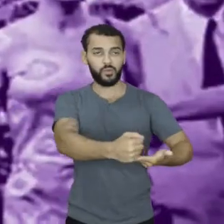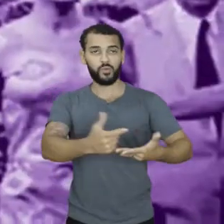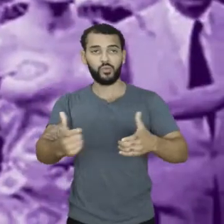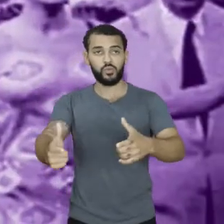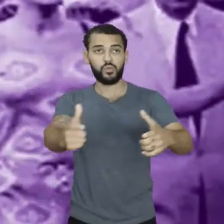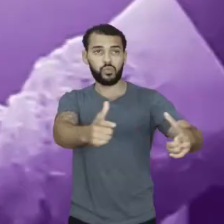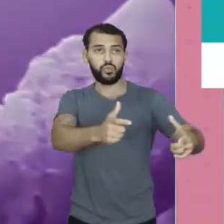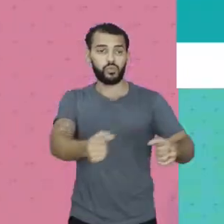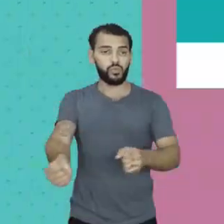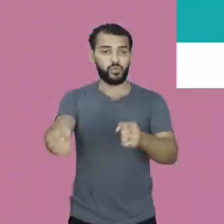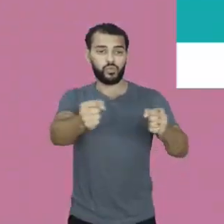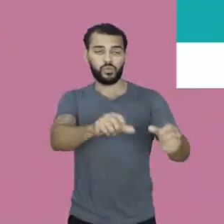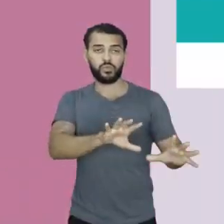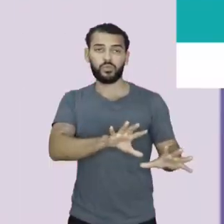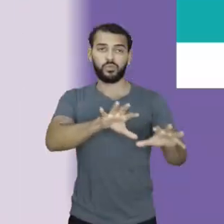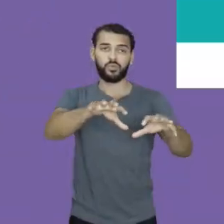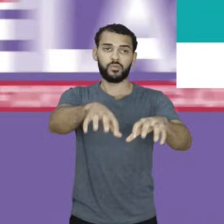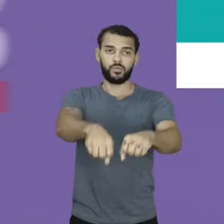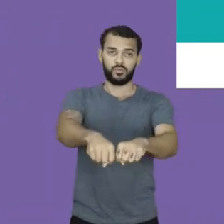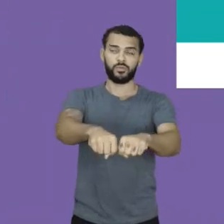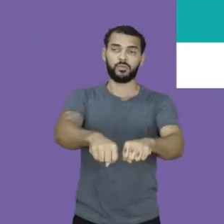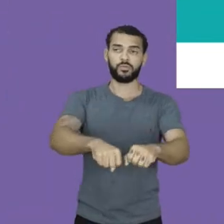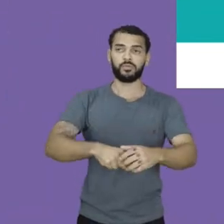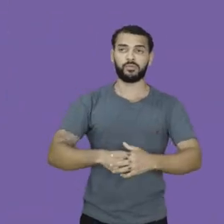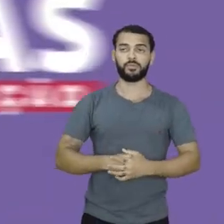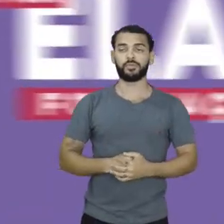de poder.